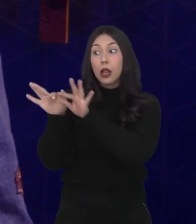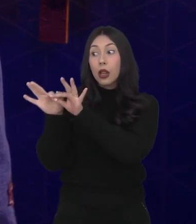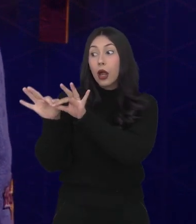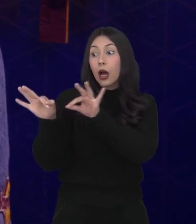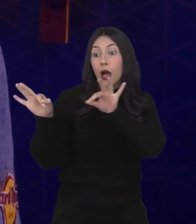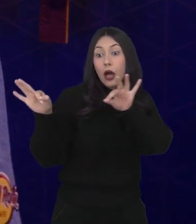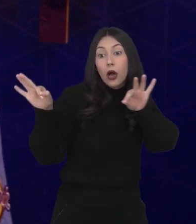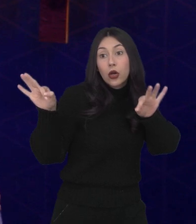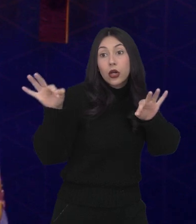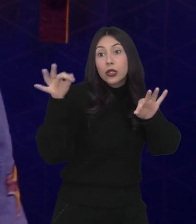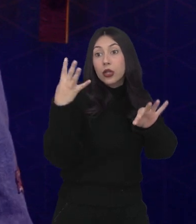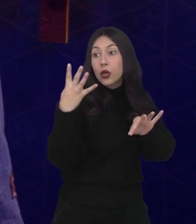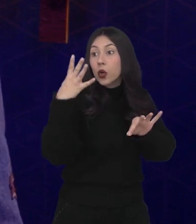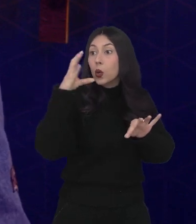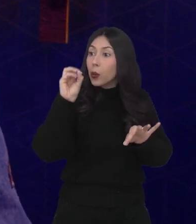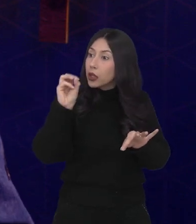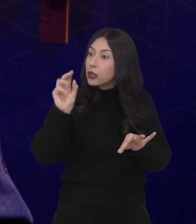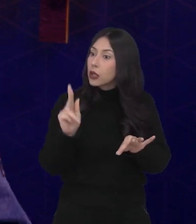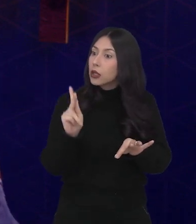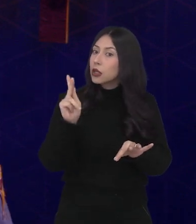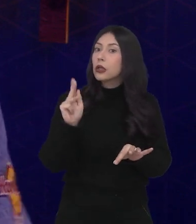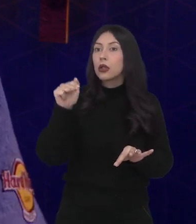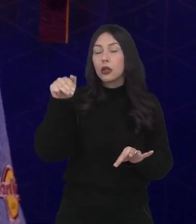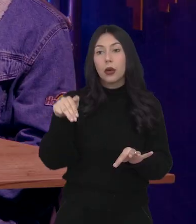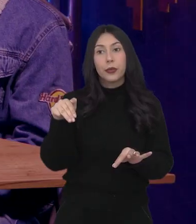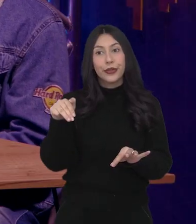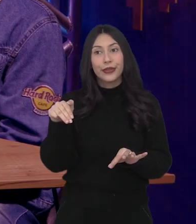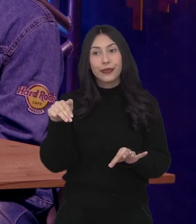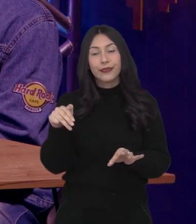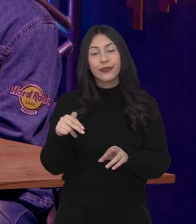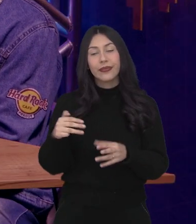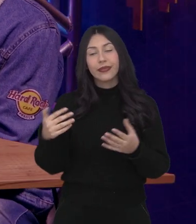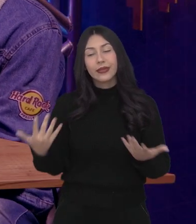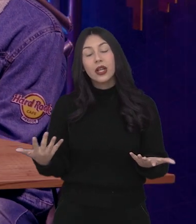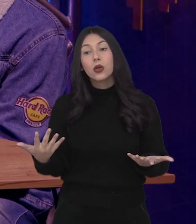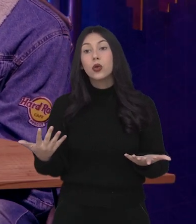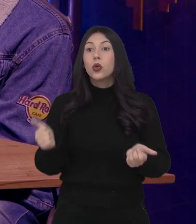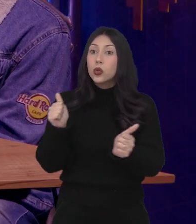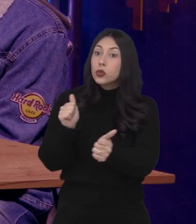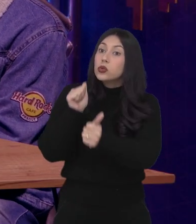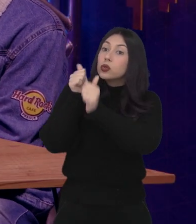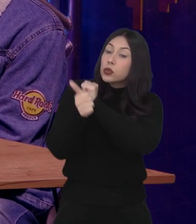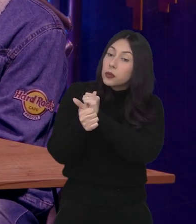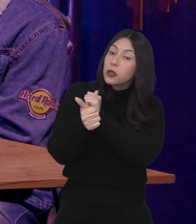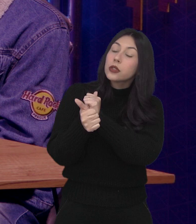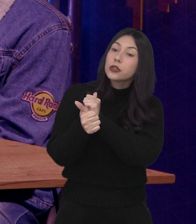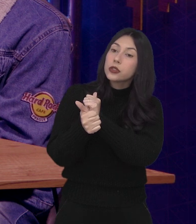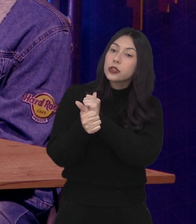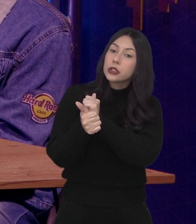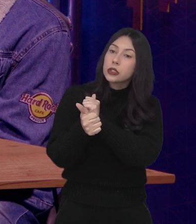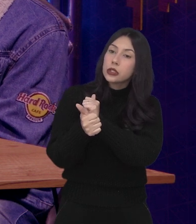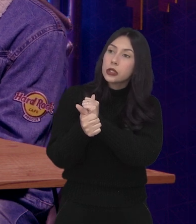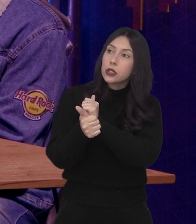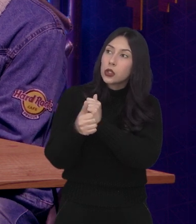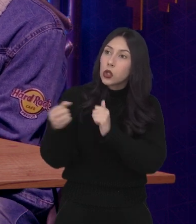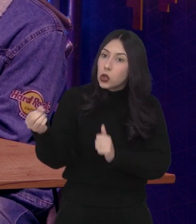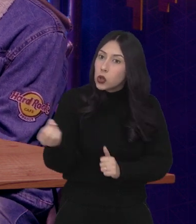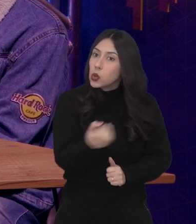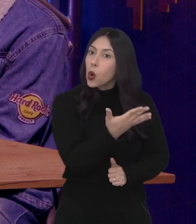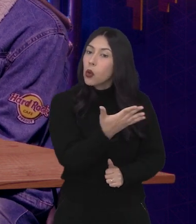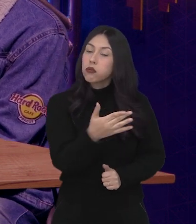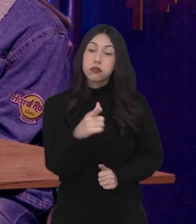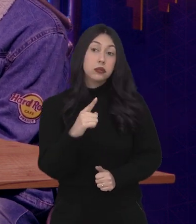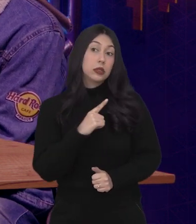essa distância, né? Correr essa distância toda. Então, os esportes atualmente tem os